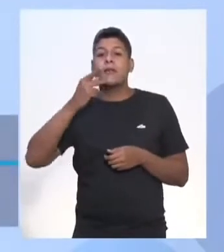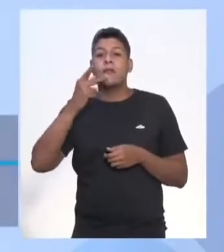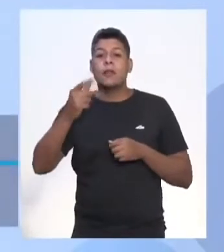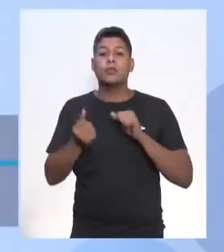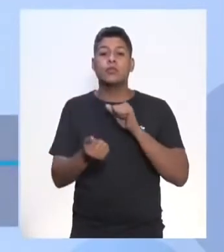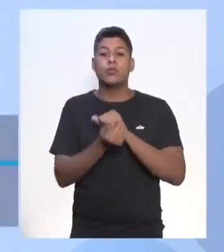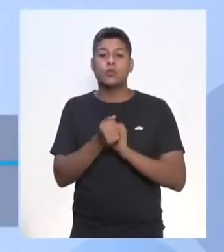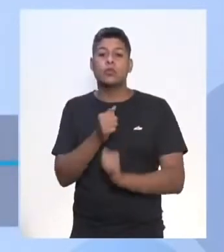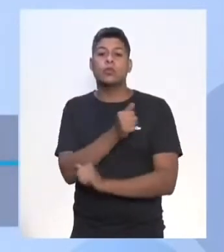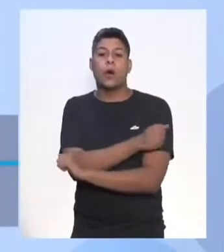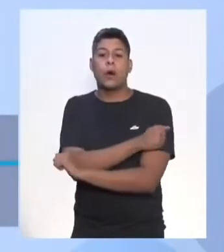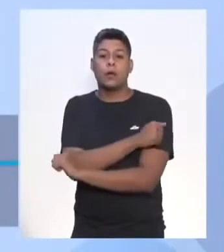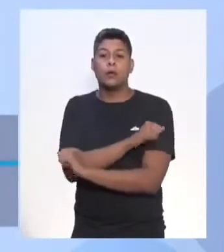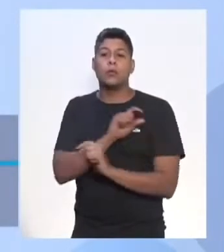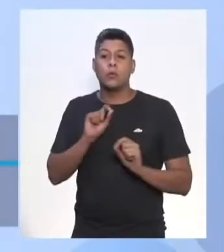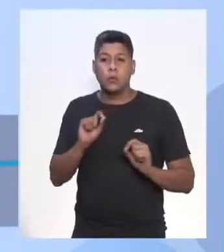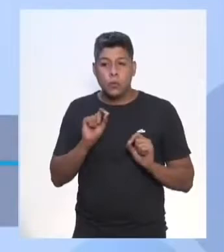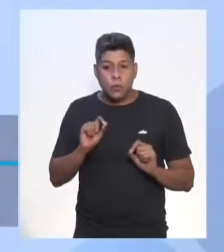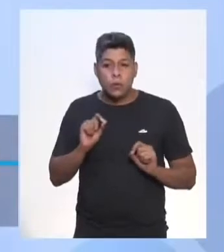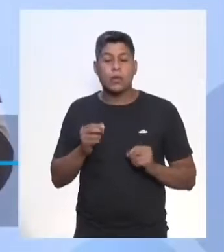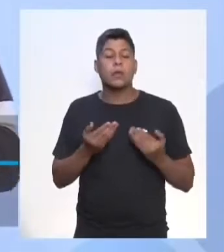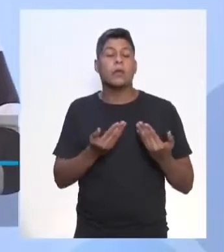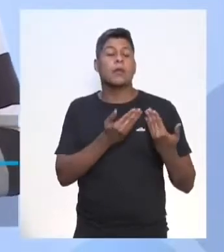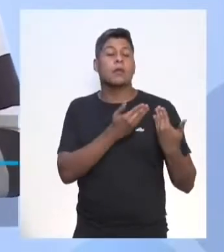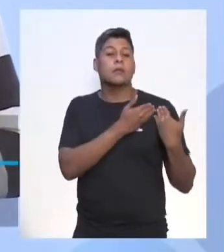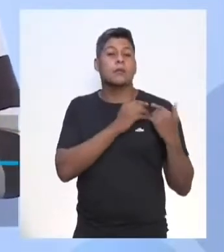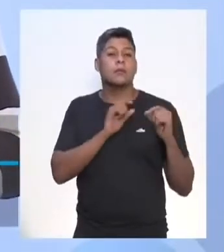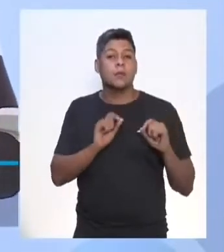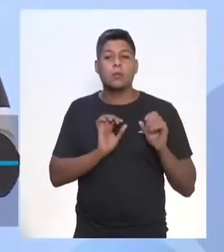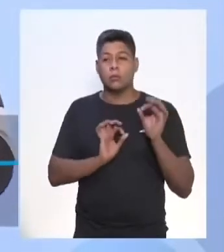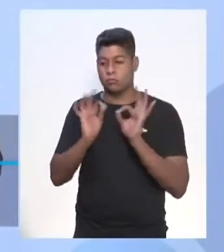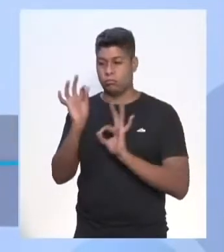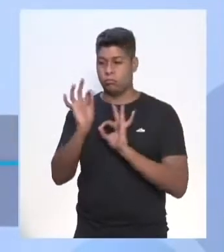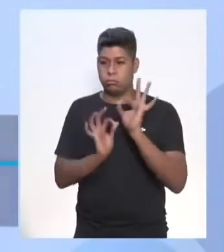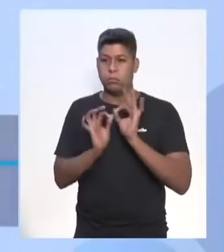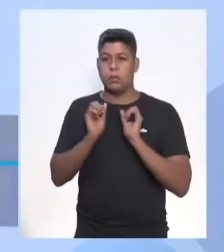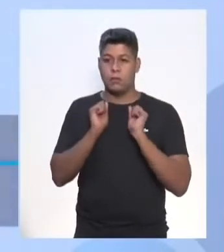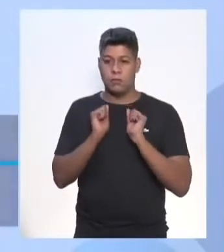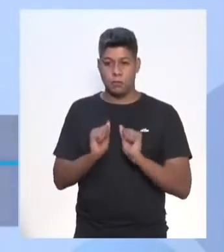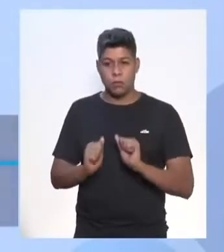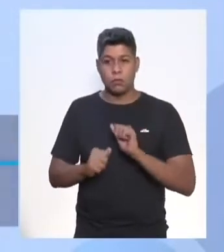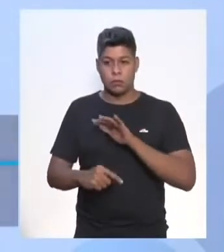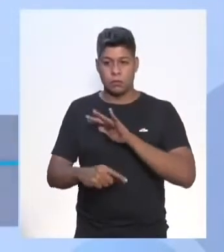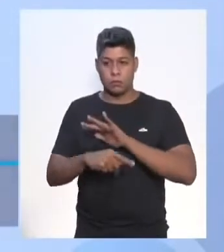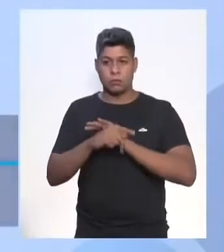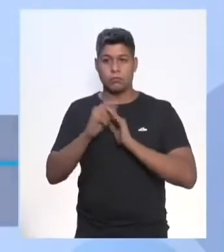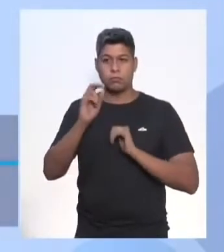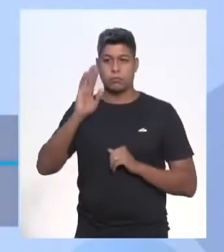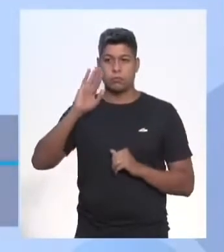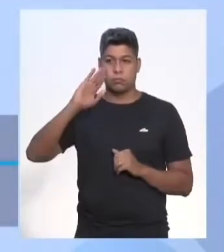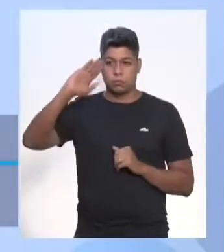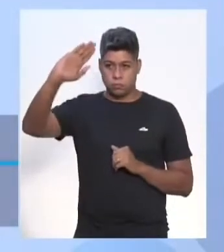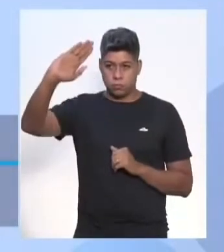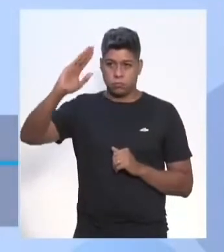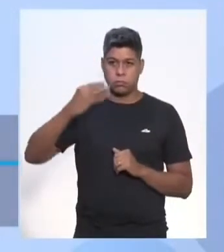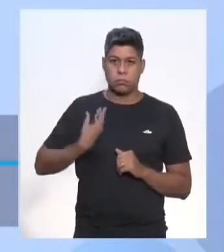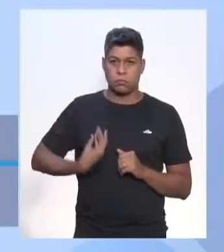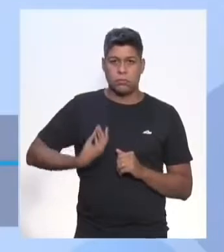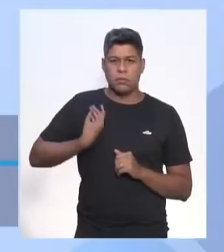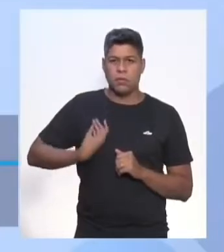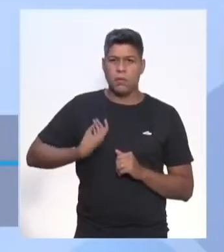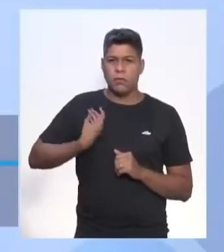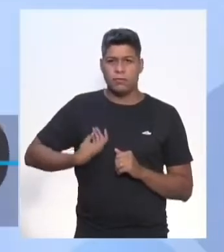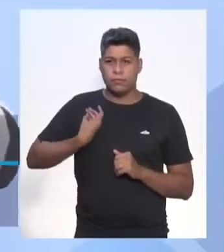com seus estudantes, que a República representou a manutenção do poder nas mãos de uma elite. Verdade, professora Sandra, e